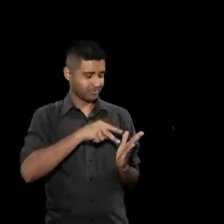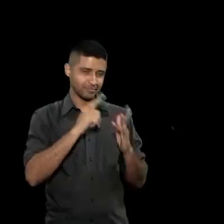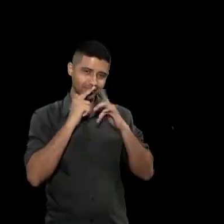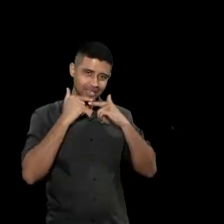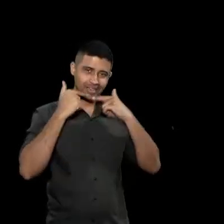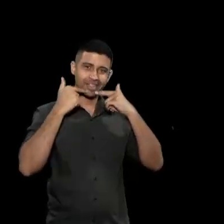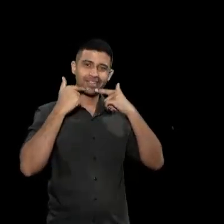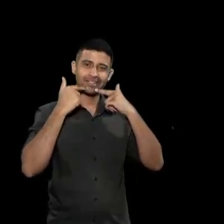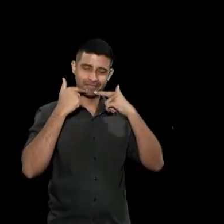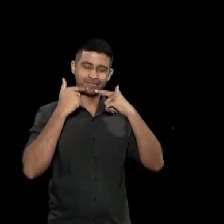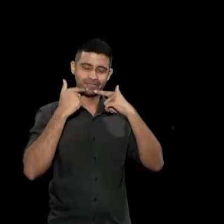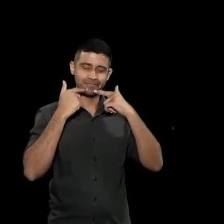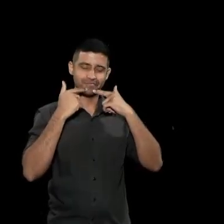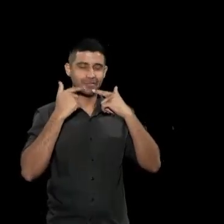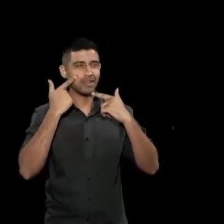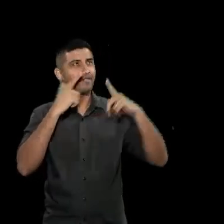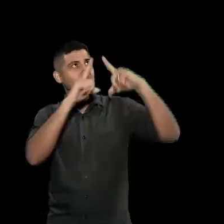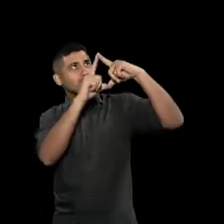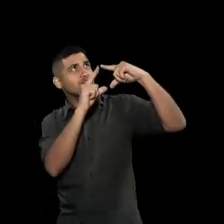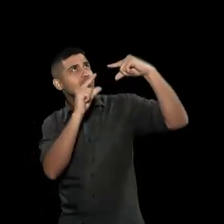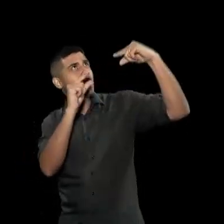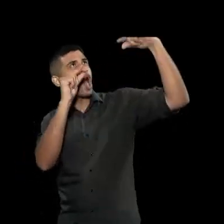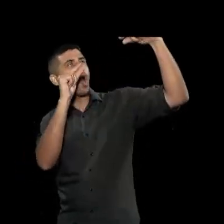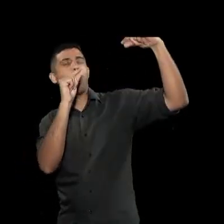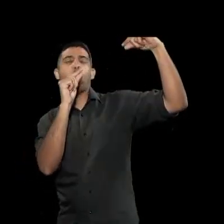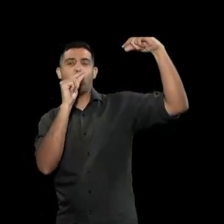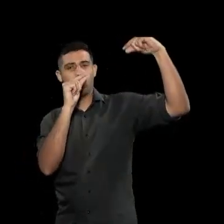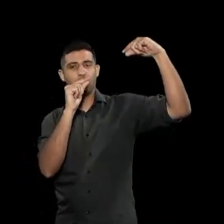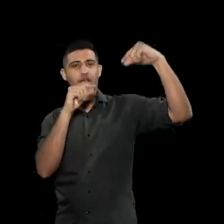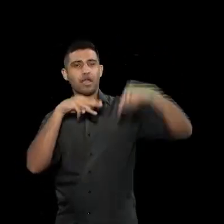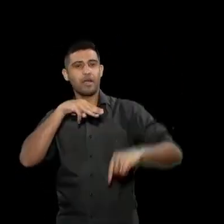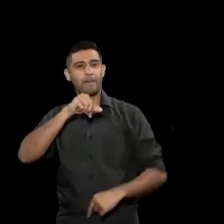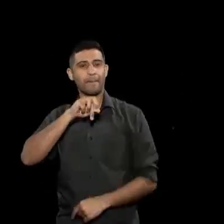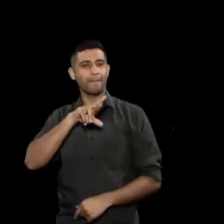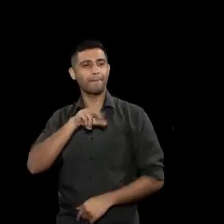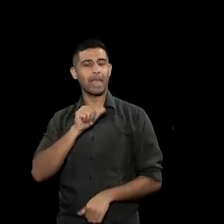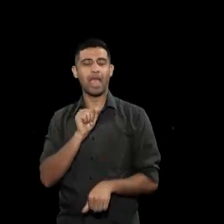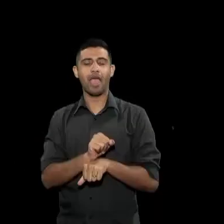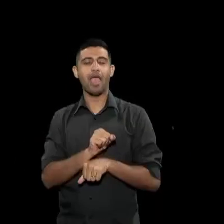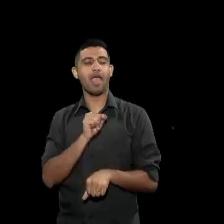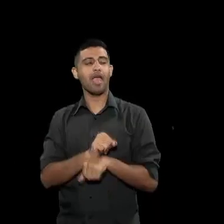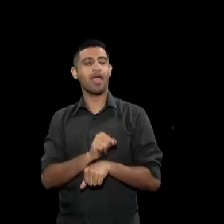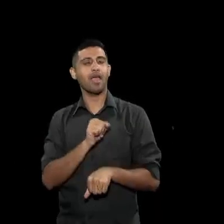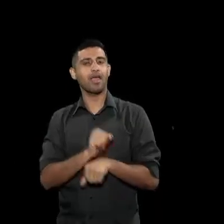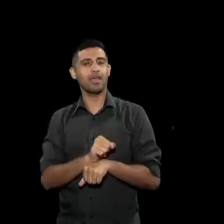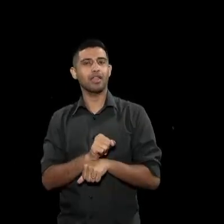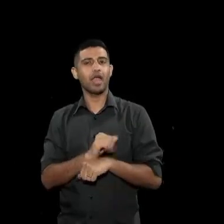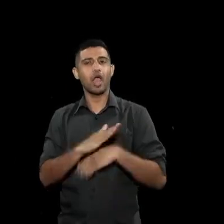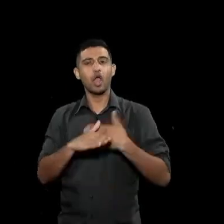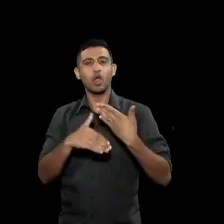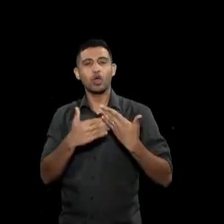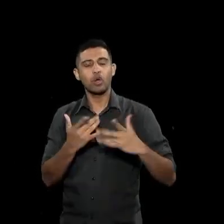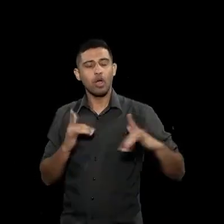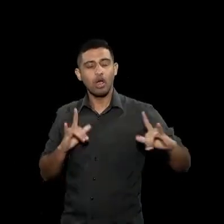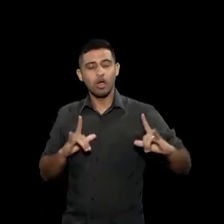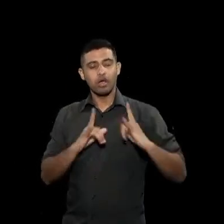leu e sorriu. E quando a lua ficou alta, Maria estava.